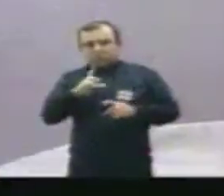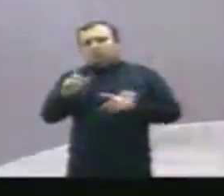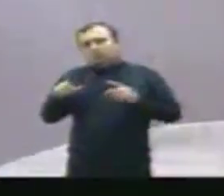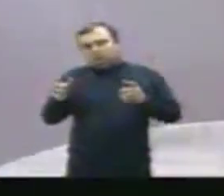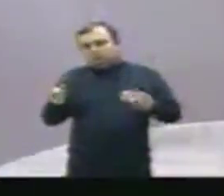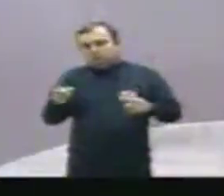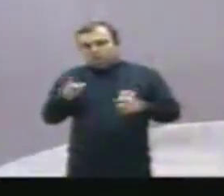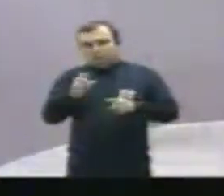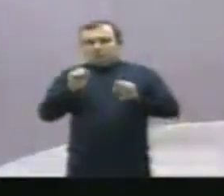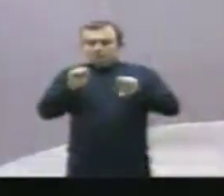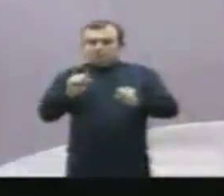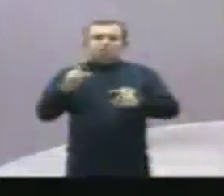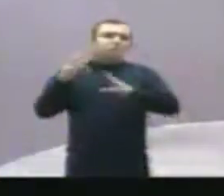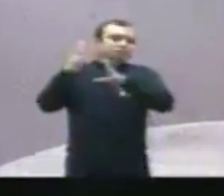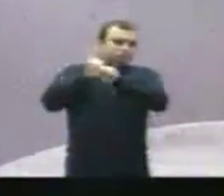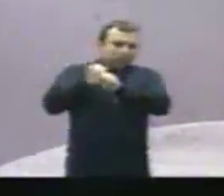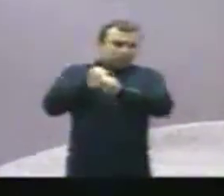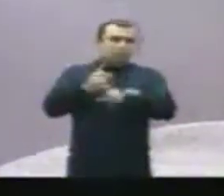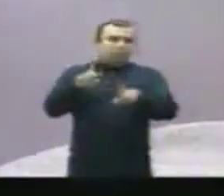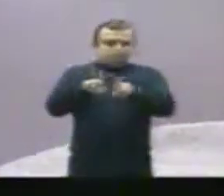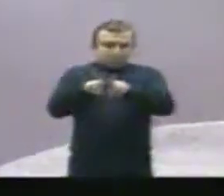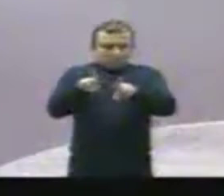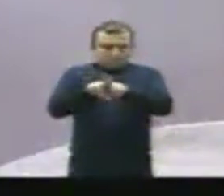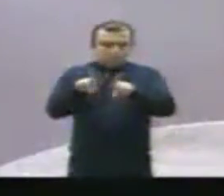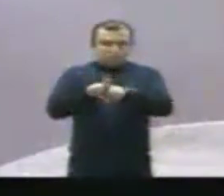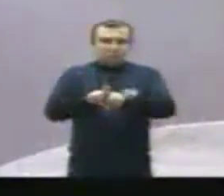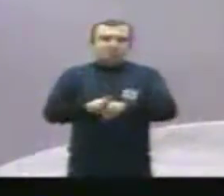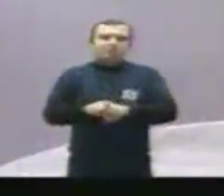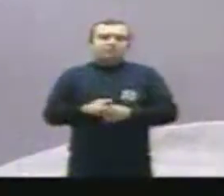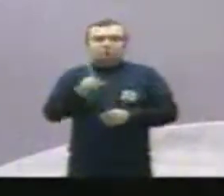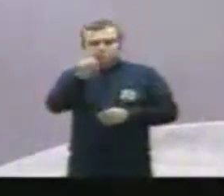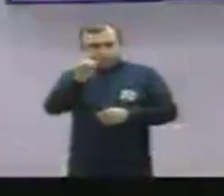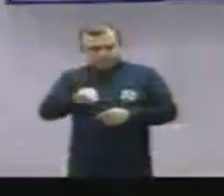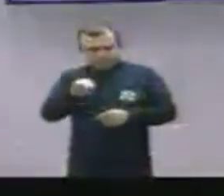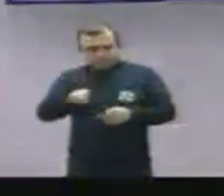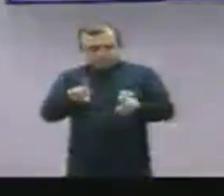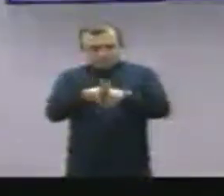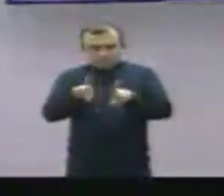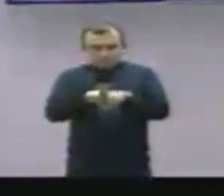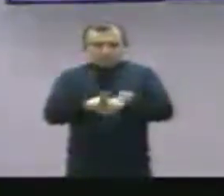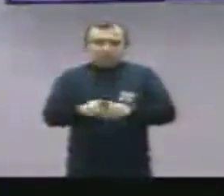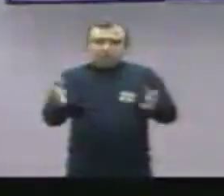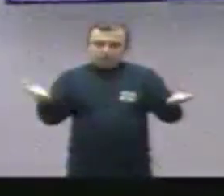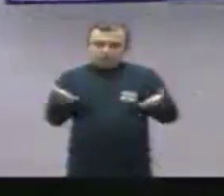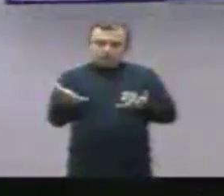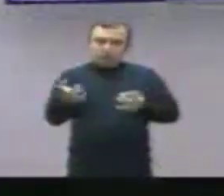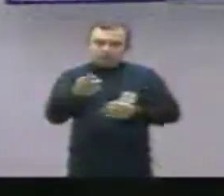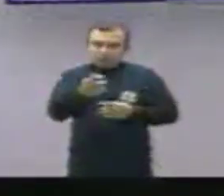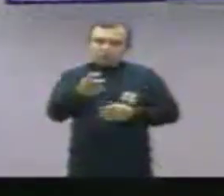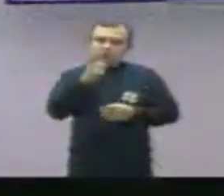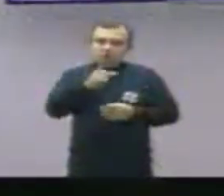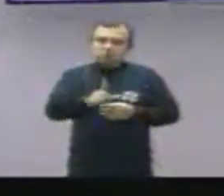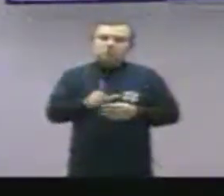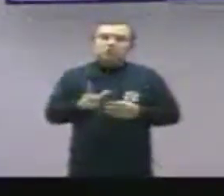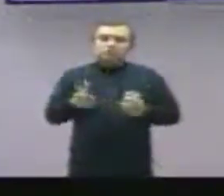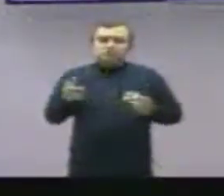também vai fazer a contagem ao longo de 1 minuto. Então agora que você já verificou